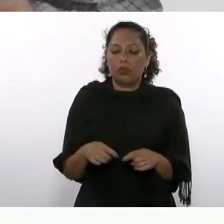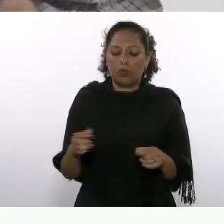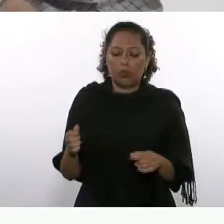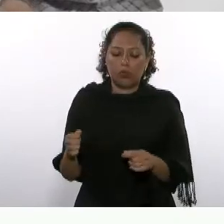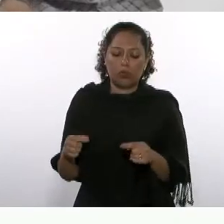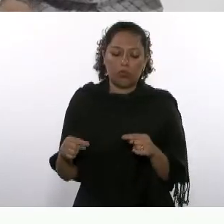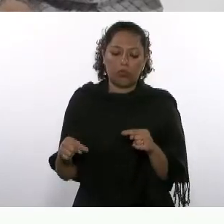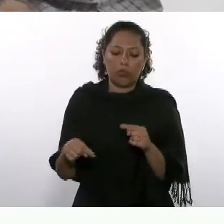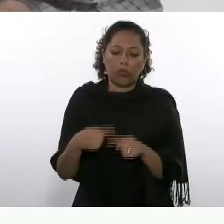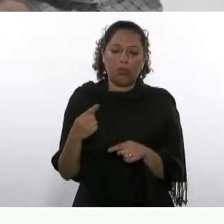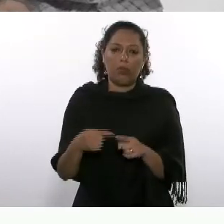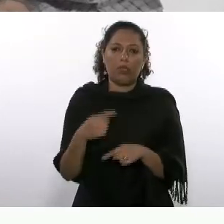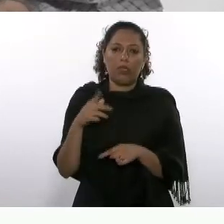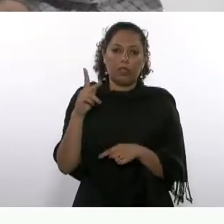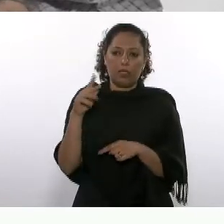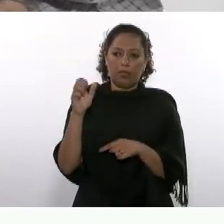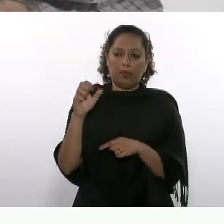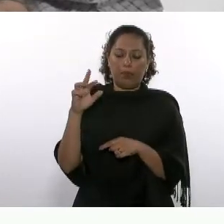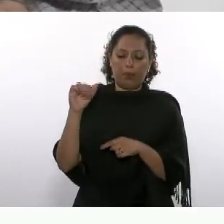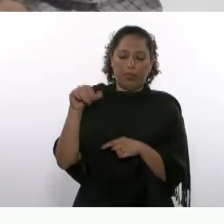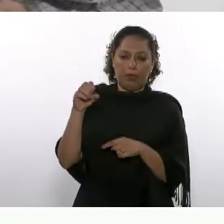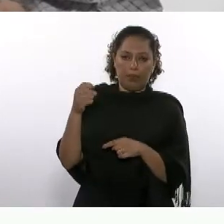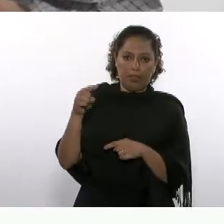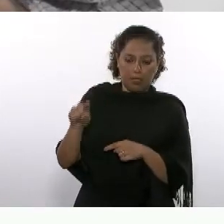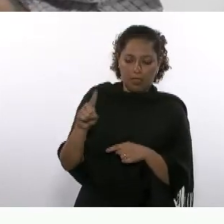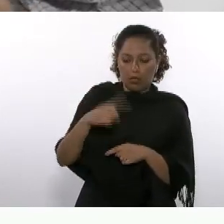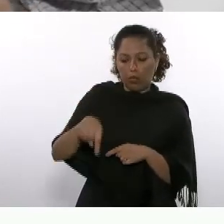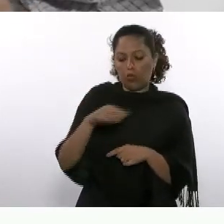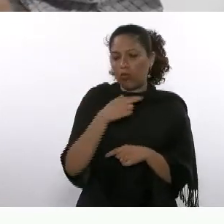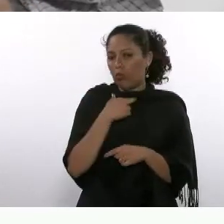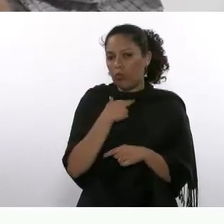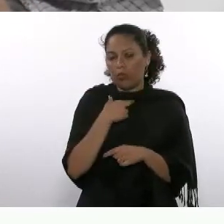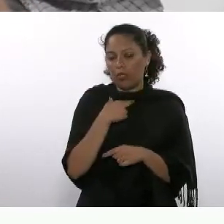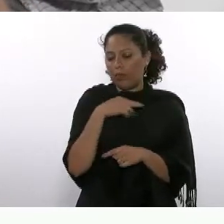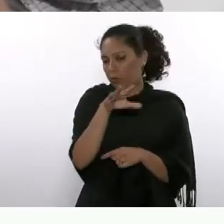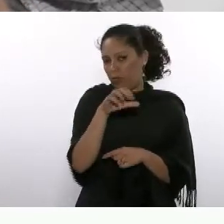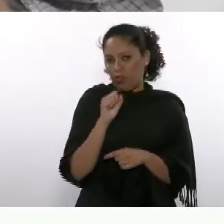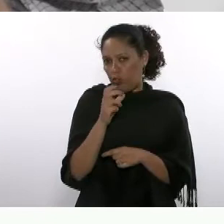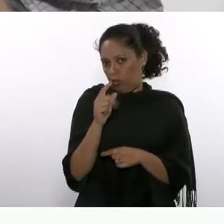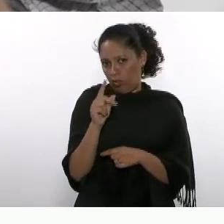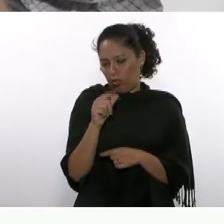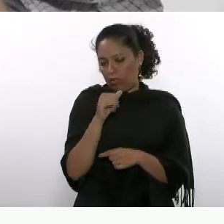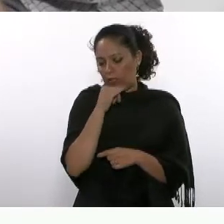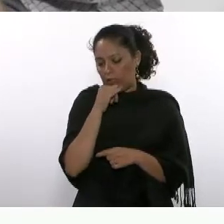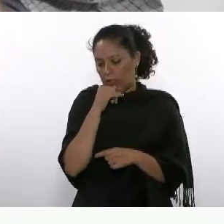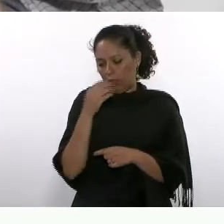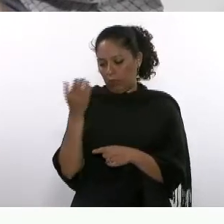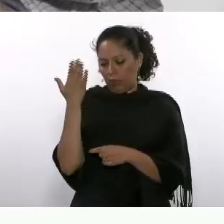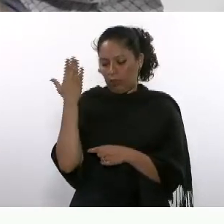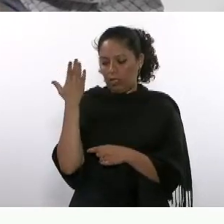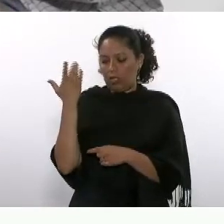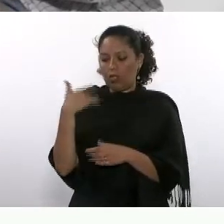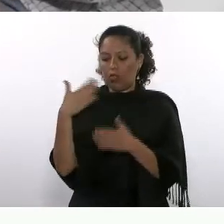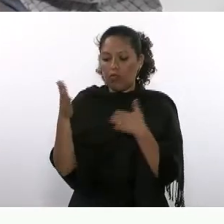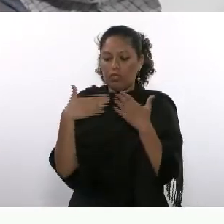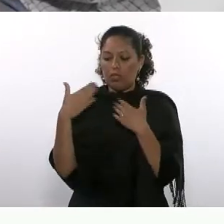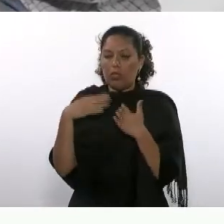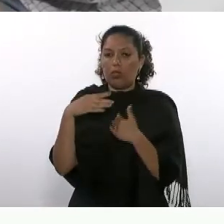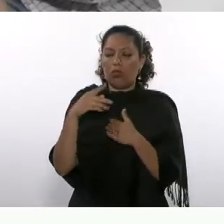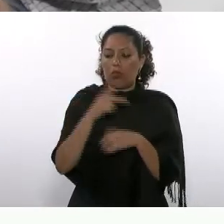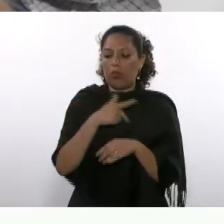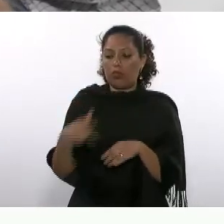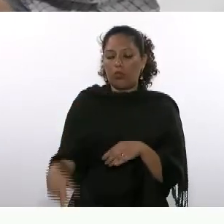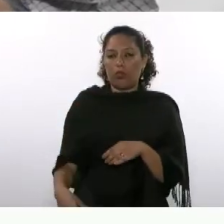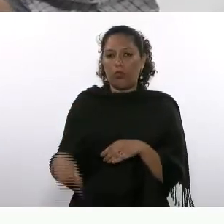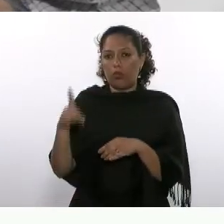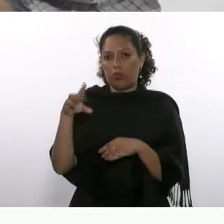de permissão, a gente não pode cobrar. Outro dia a gente estava conversando com o diretor, o presidente do DOCAS, e ele falou, olha,